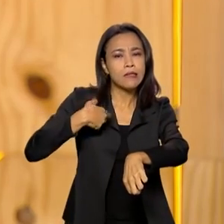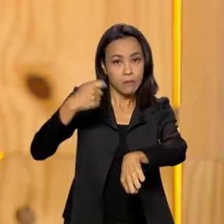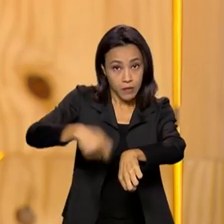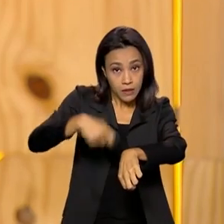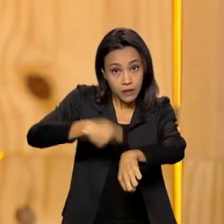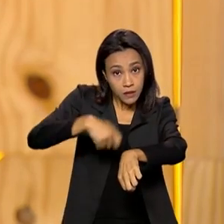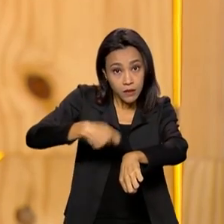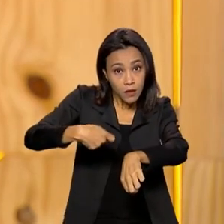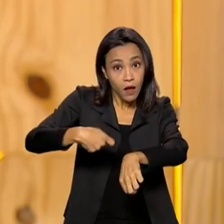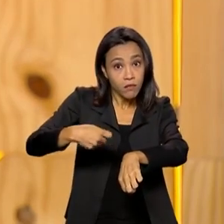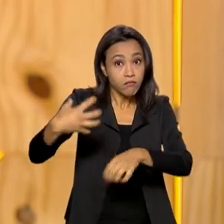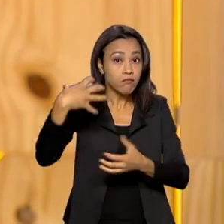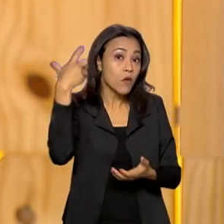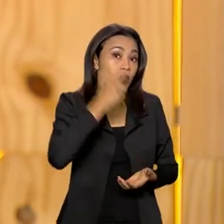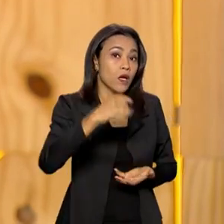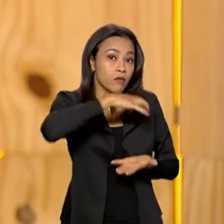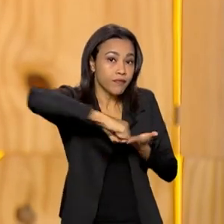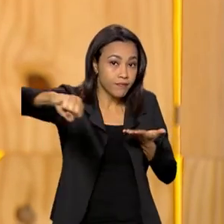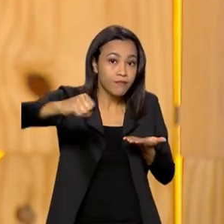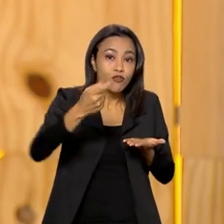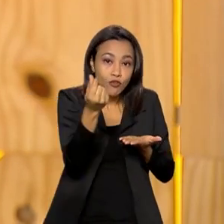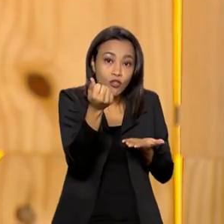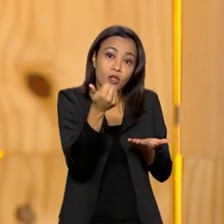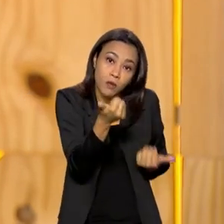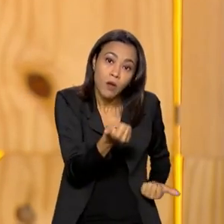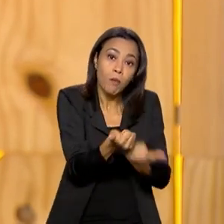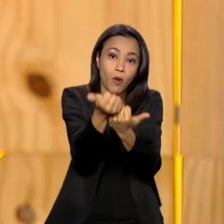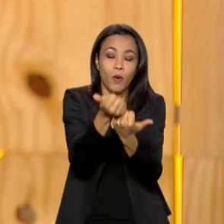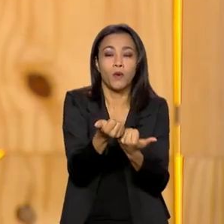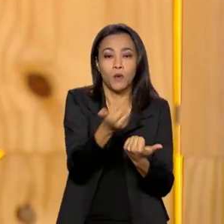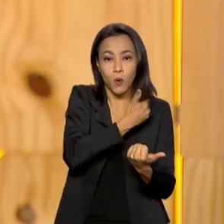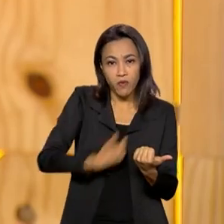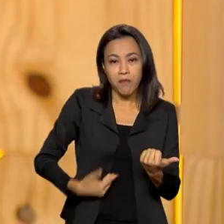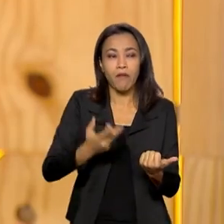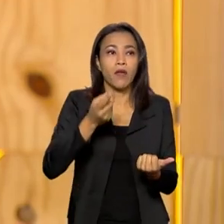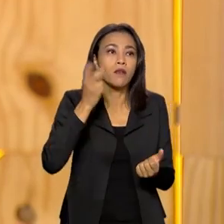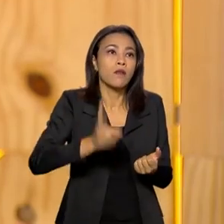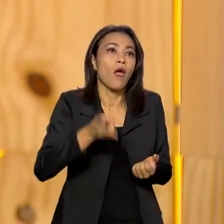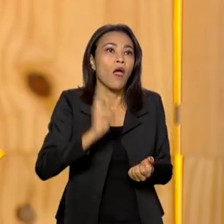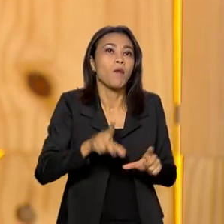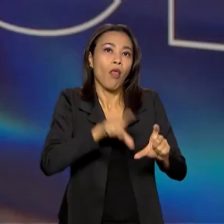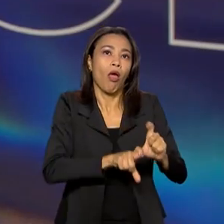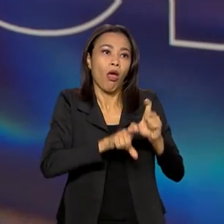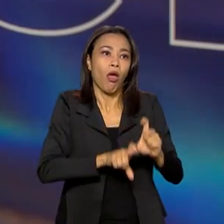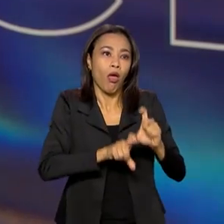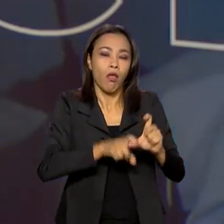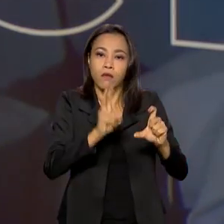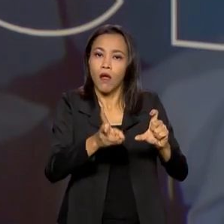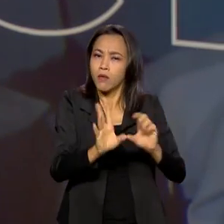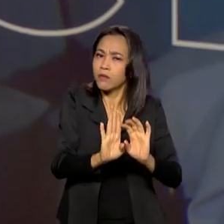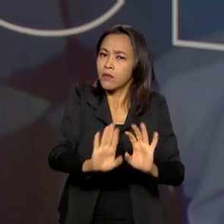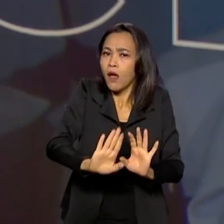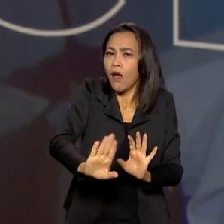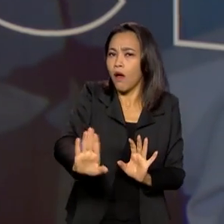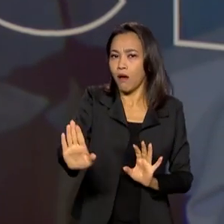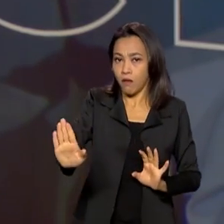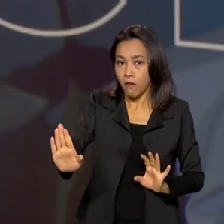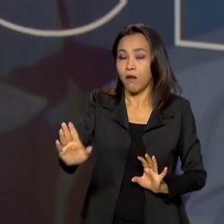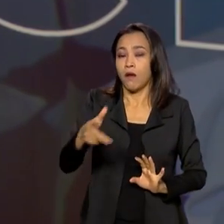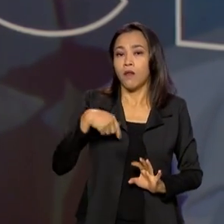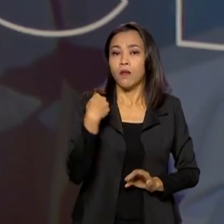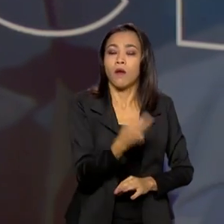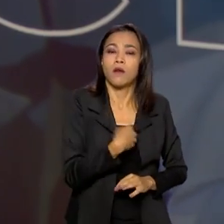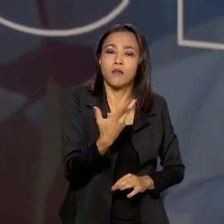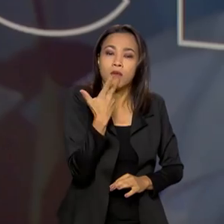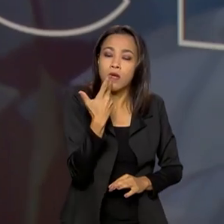benefício tenha o apoio do Estado mas que não fiquem aprisionadas esse modelo de transferência de renda costumamos a falar que o